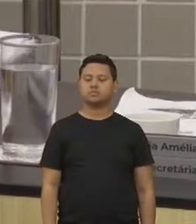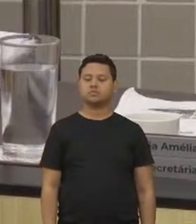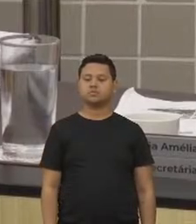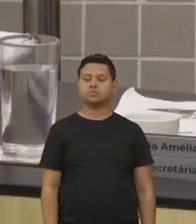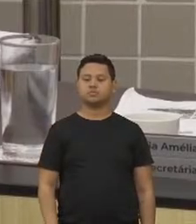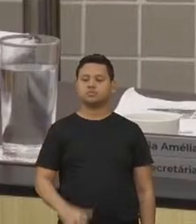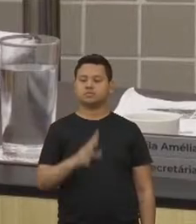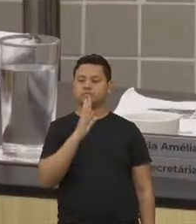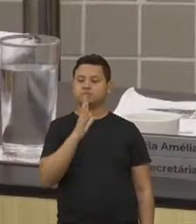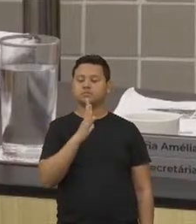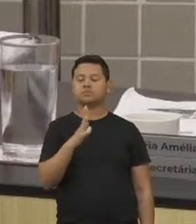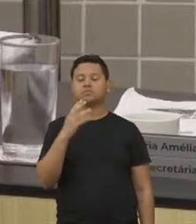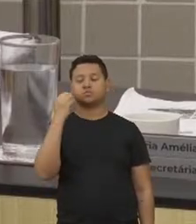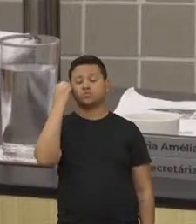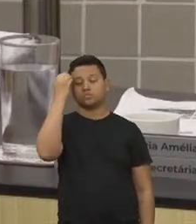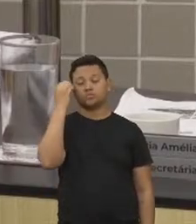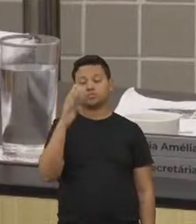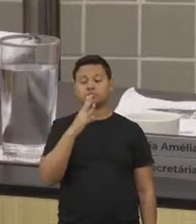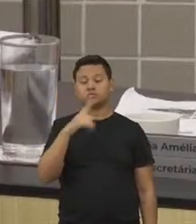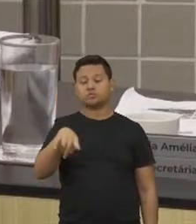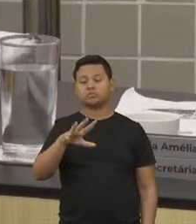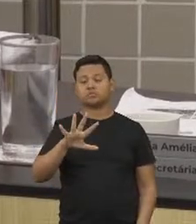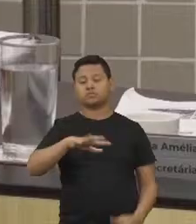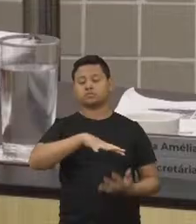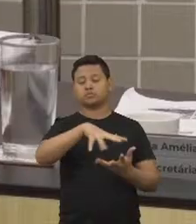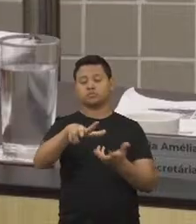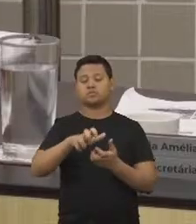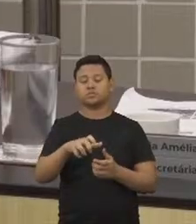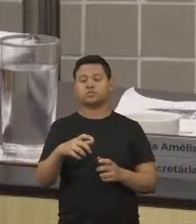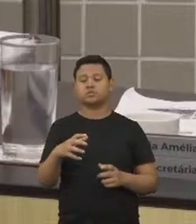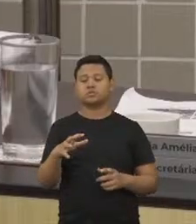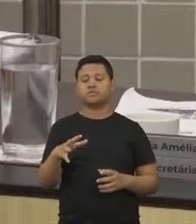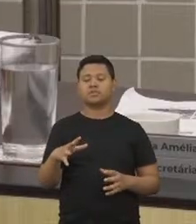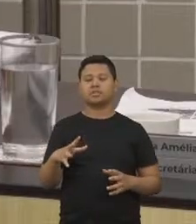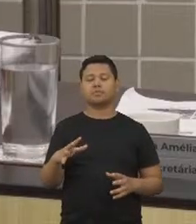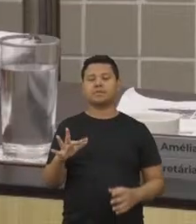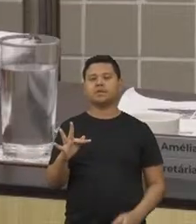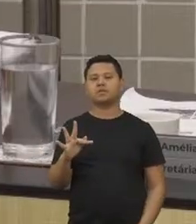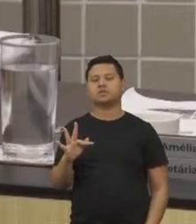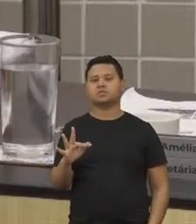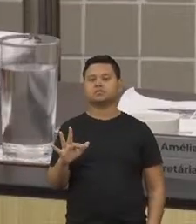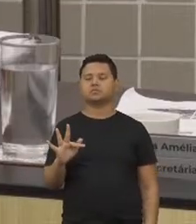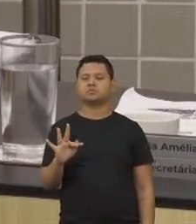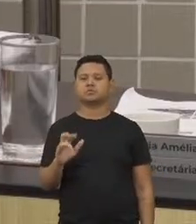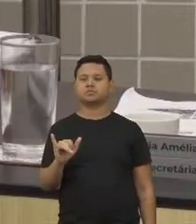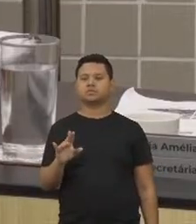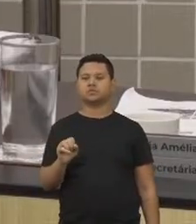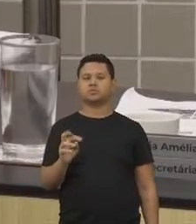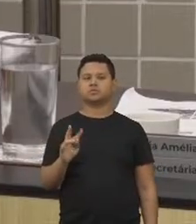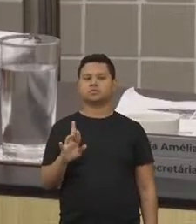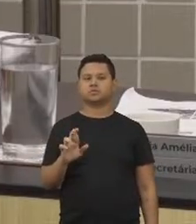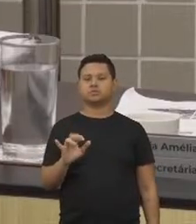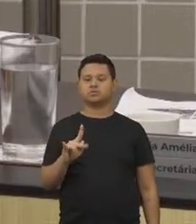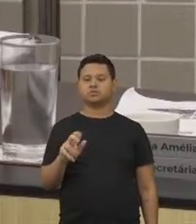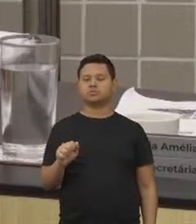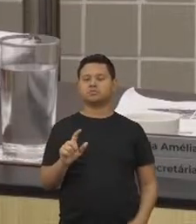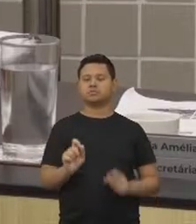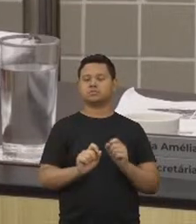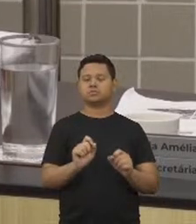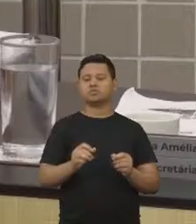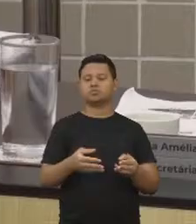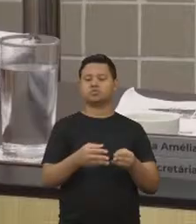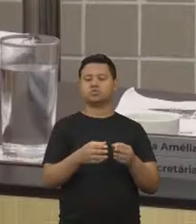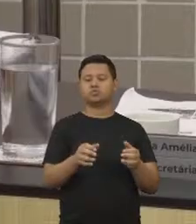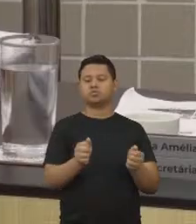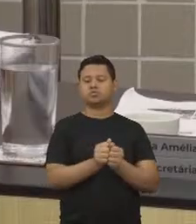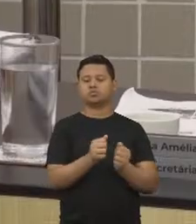Moção de reconhecimento pelo Dia Mundial da Fisioterapia, celebrado em 8 de setembro. Autoria, vereadores Marcelo Dantas